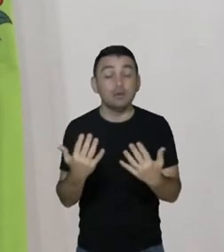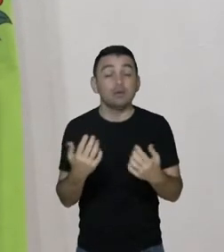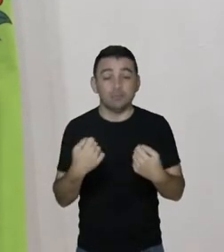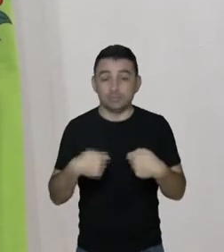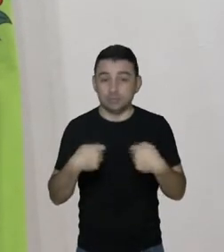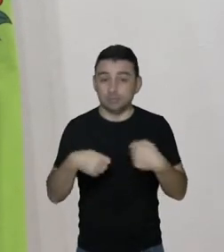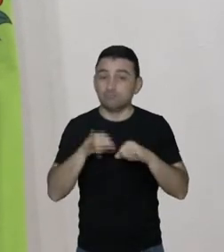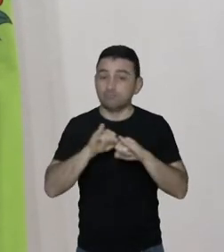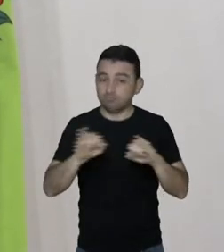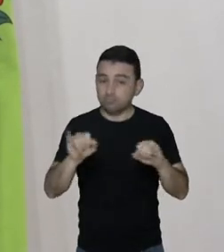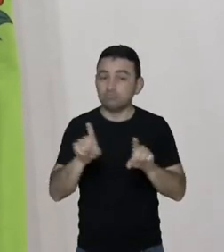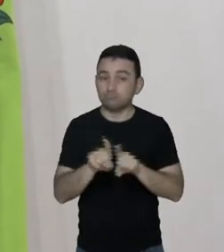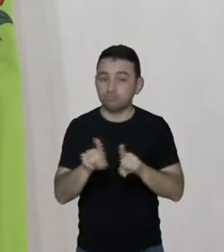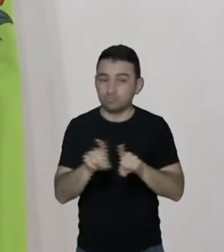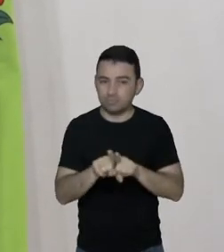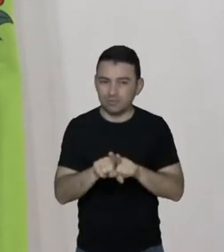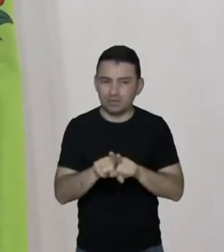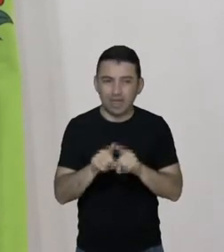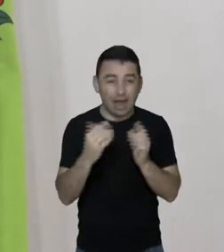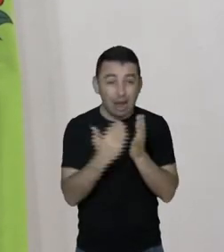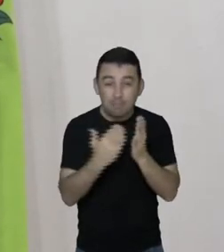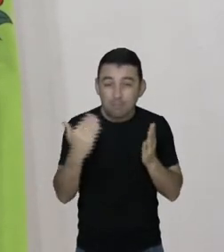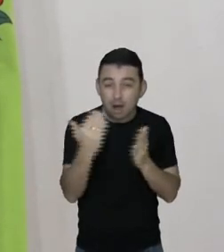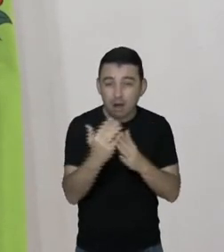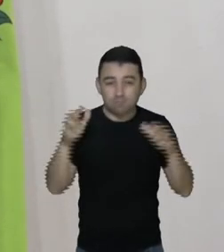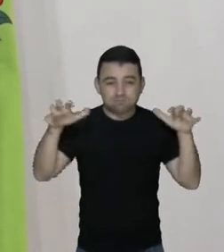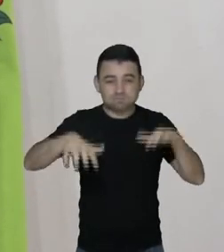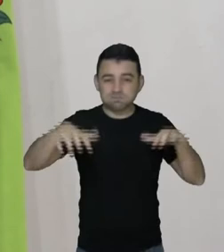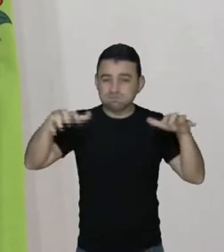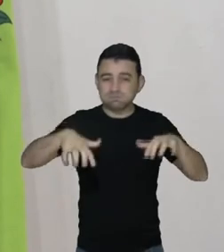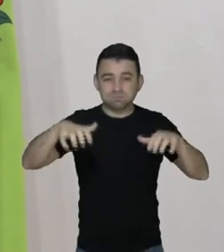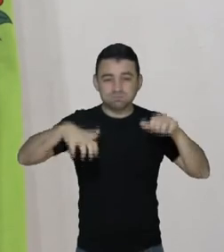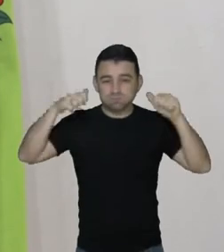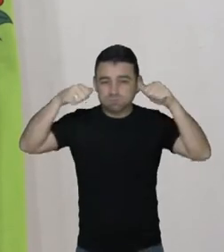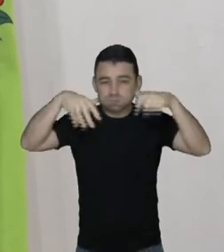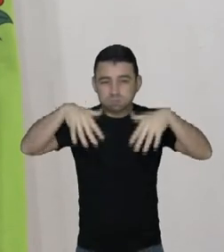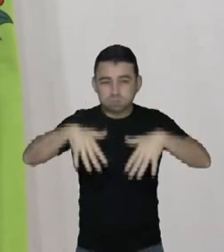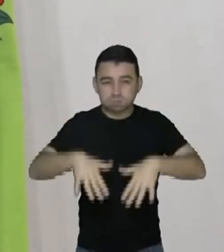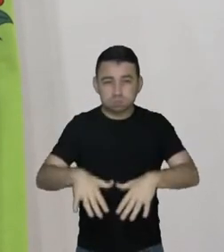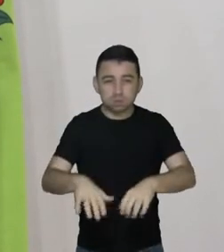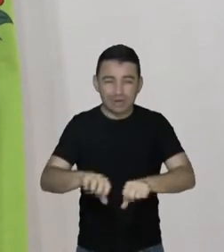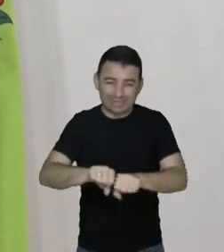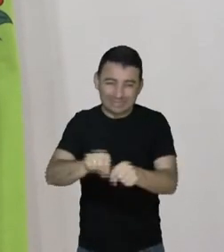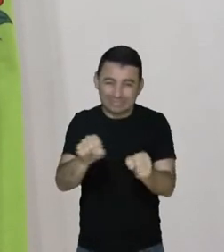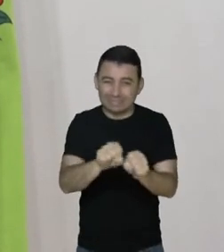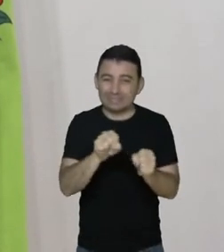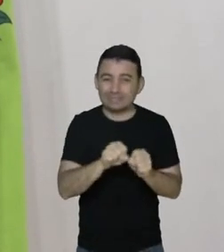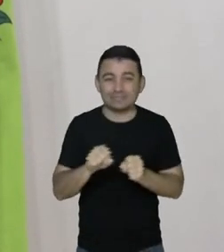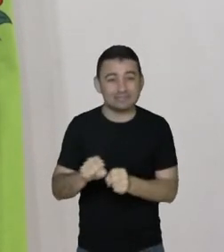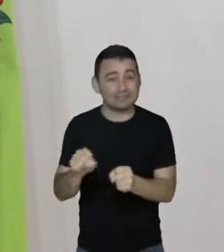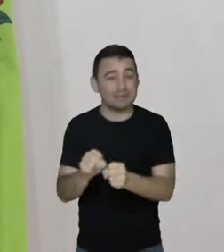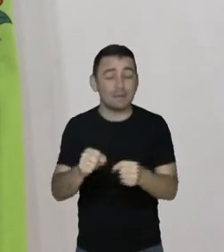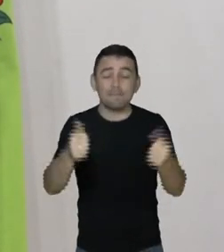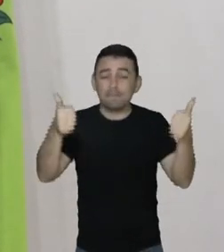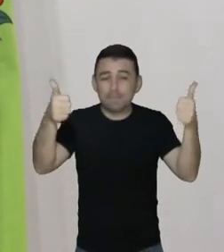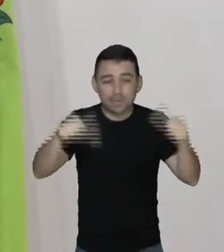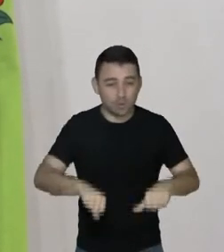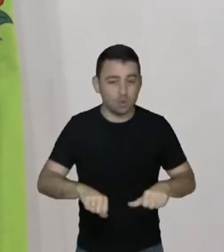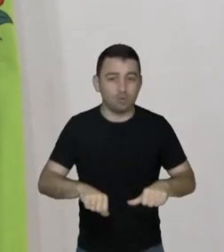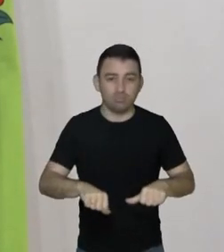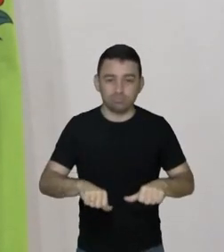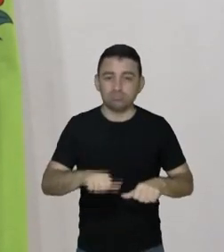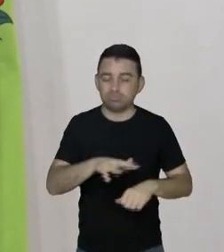que o excesso de chuvas, a enxurrada, ela causa um estrago maior do que a estiagem,